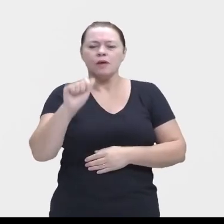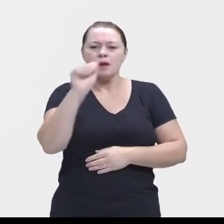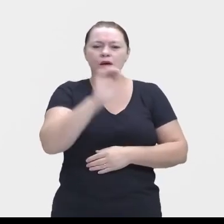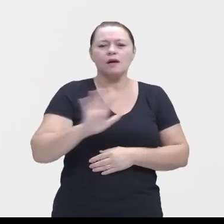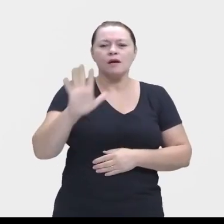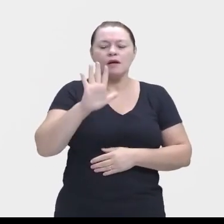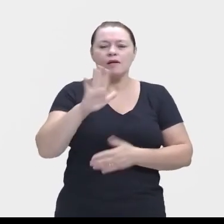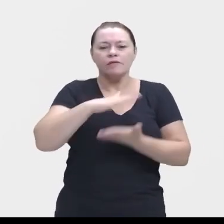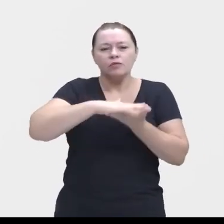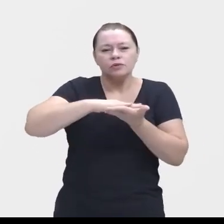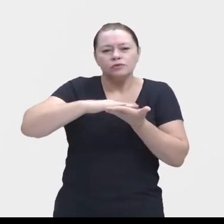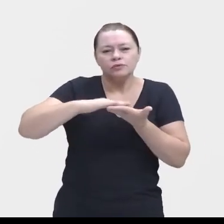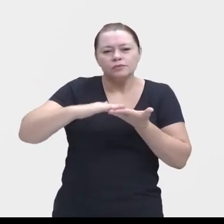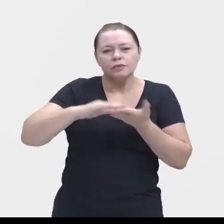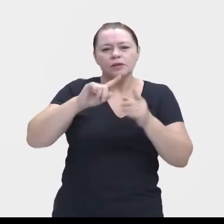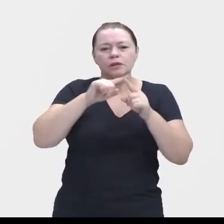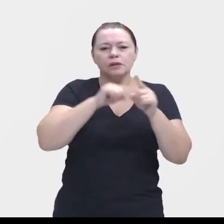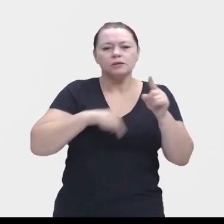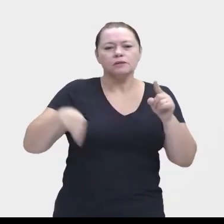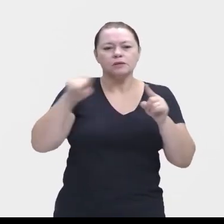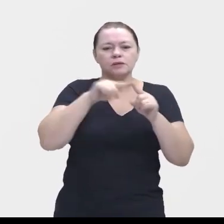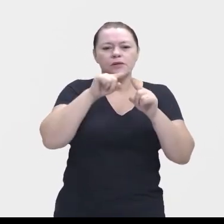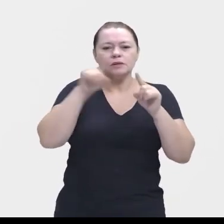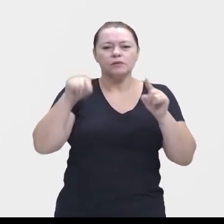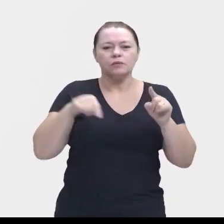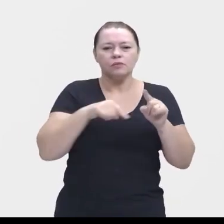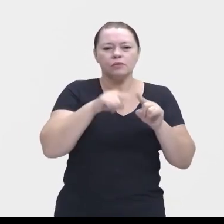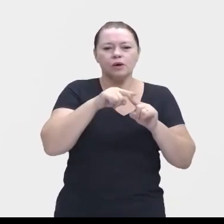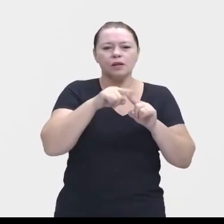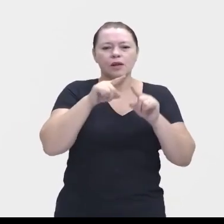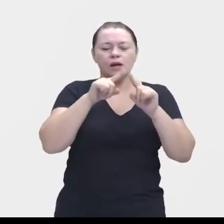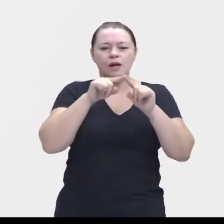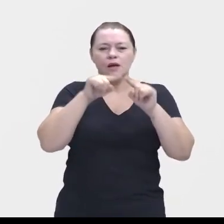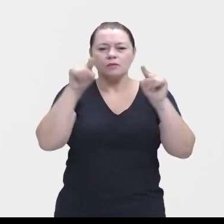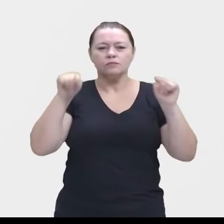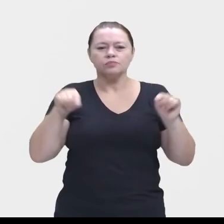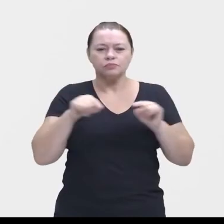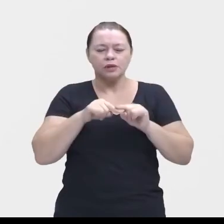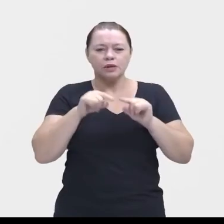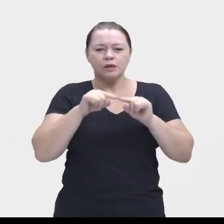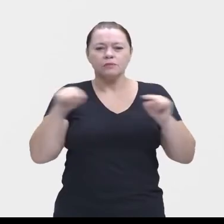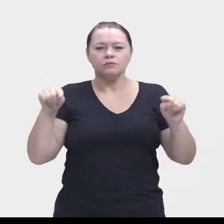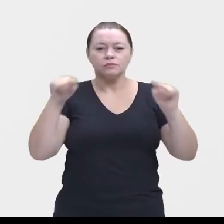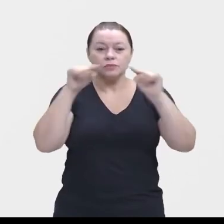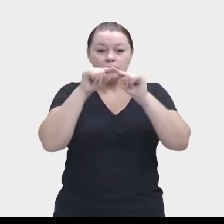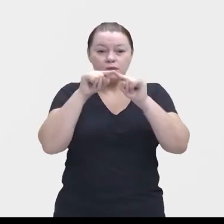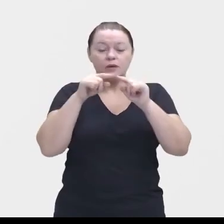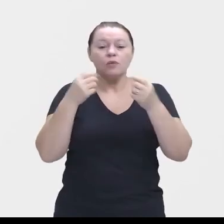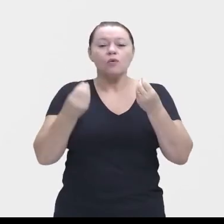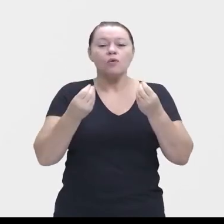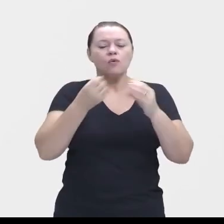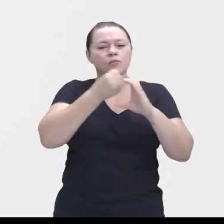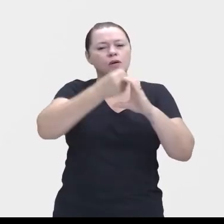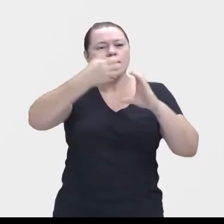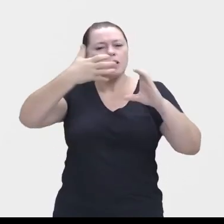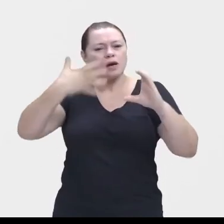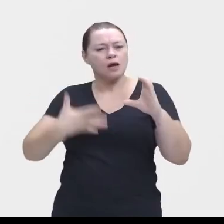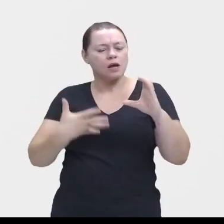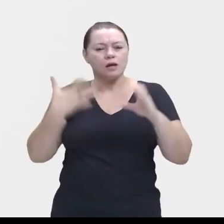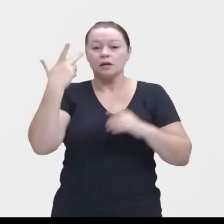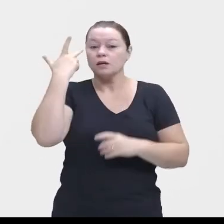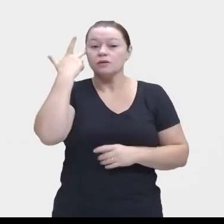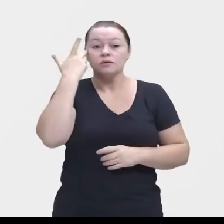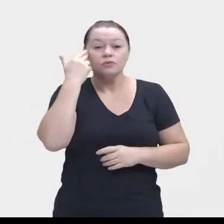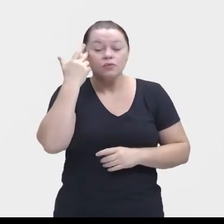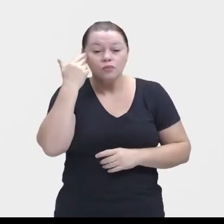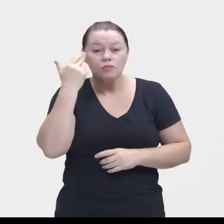figuras planas, círculo, quadrado, retângulo e triângulo, por meio de características